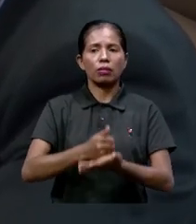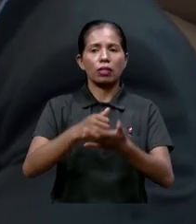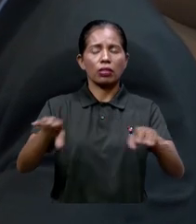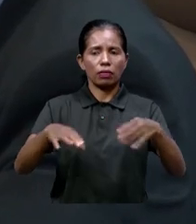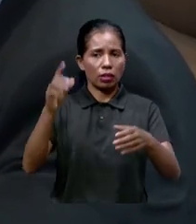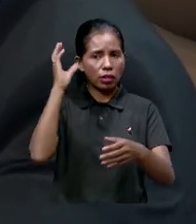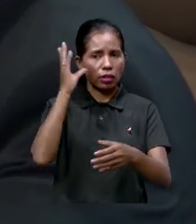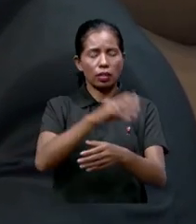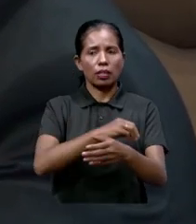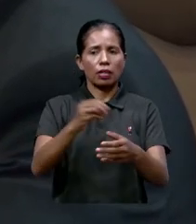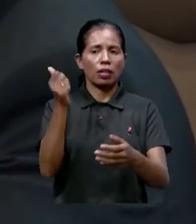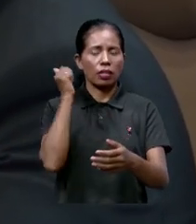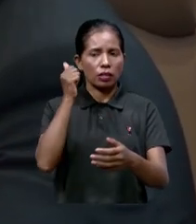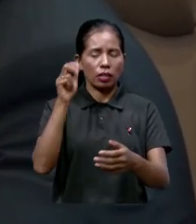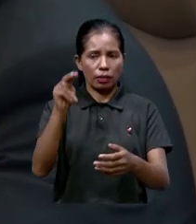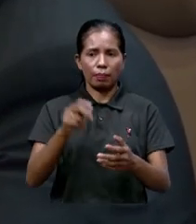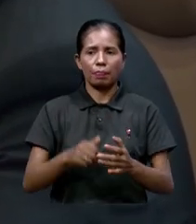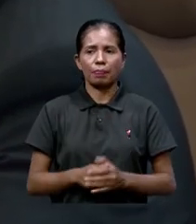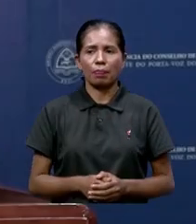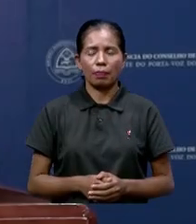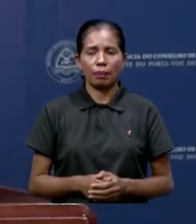Secretariado Técnico ASEAN Nian. Estamos